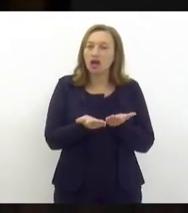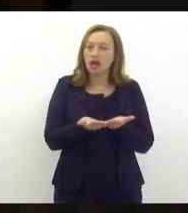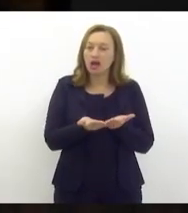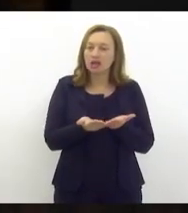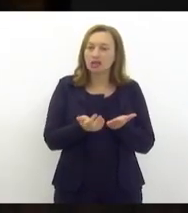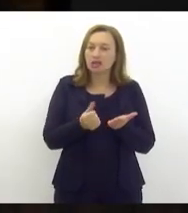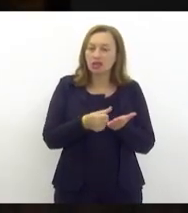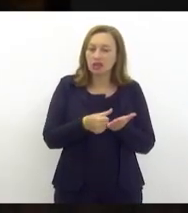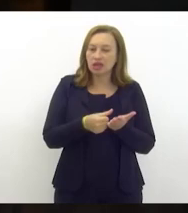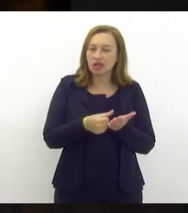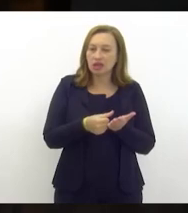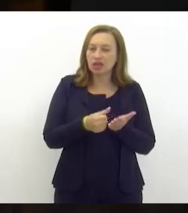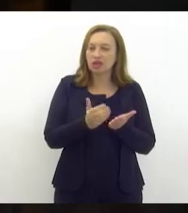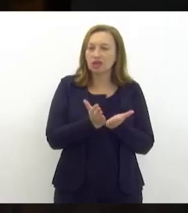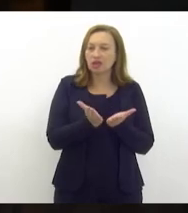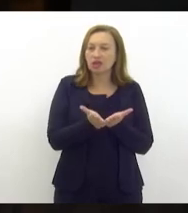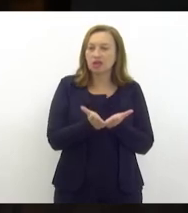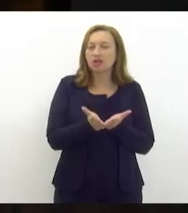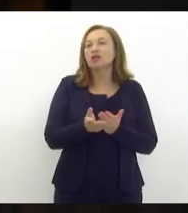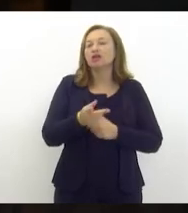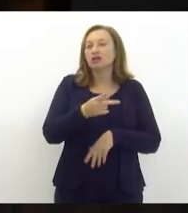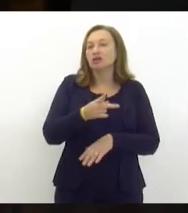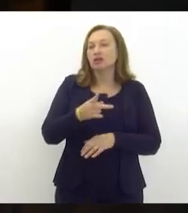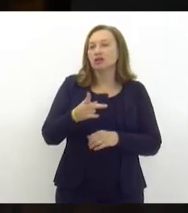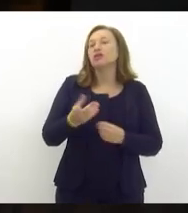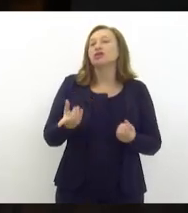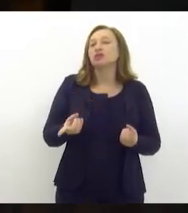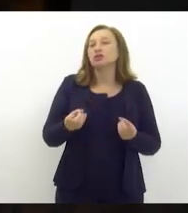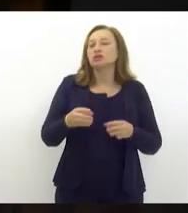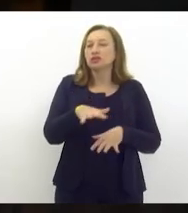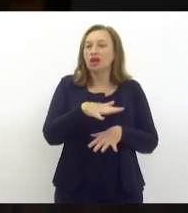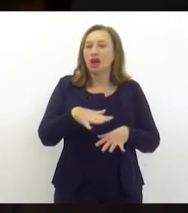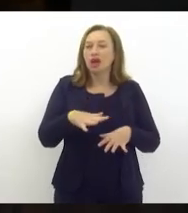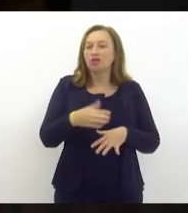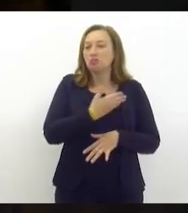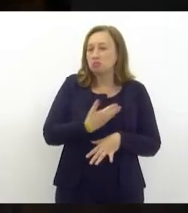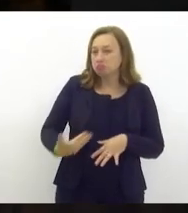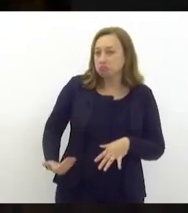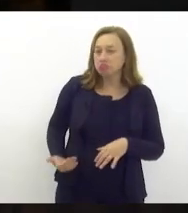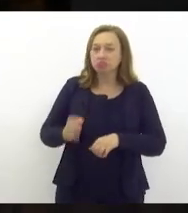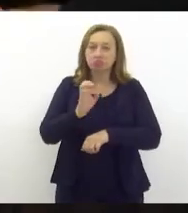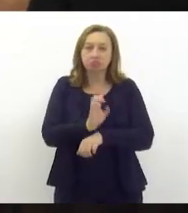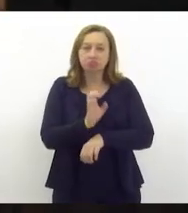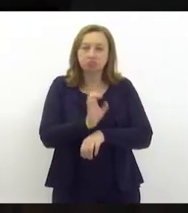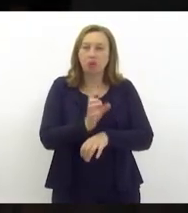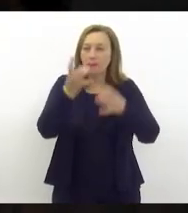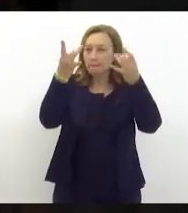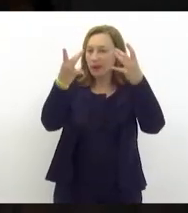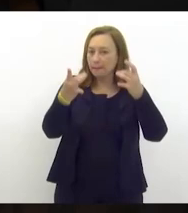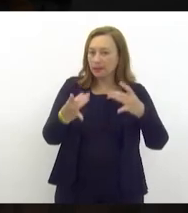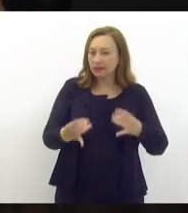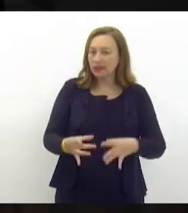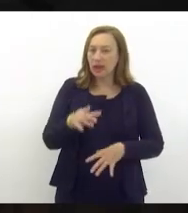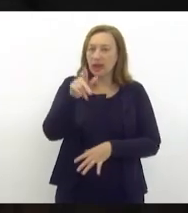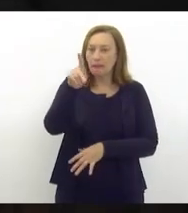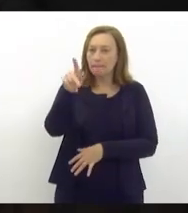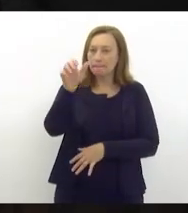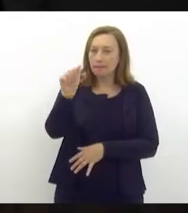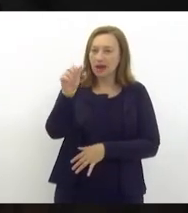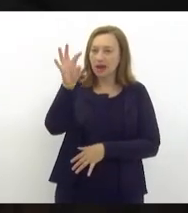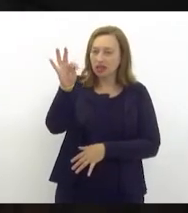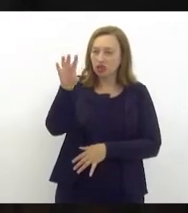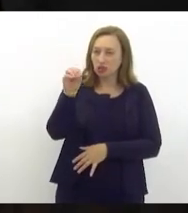paciente hemofílico da rede pública estadual, na qual constarão detalhes de sua patologia e recomendações